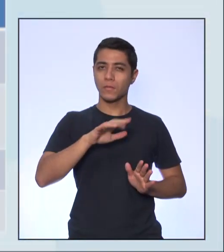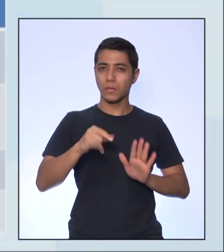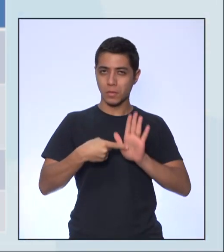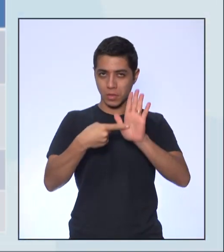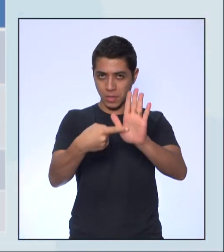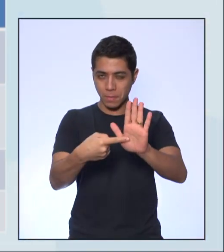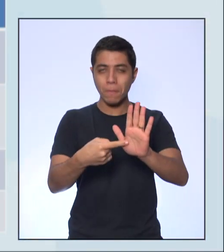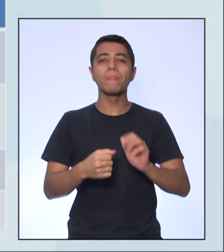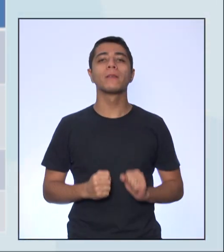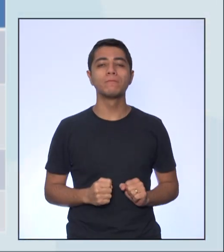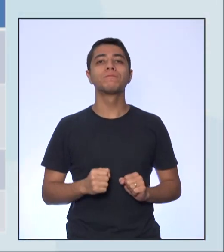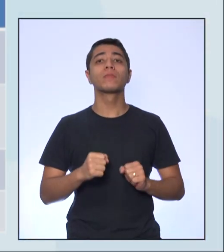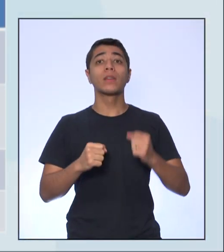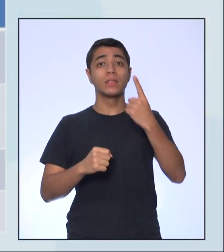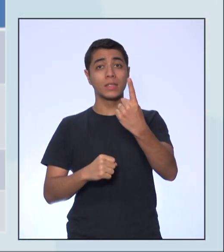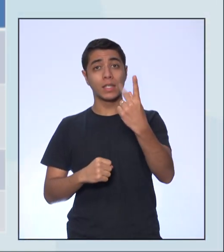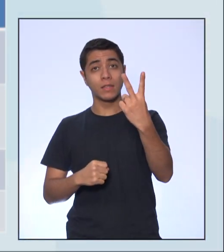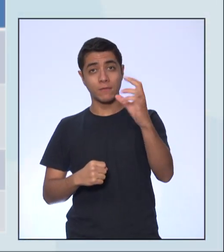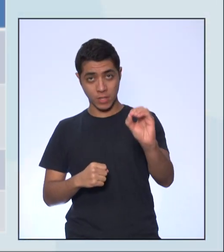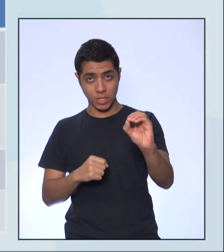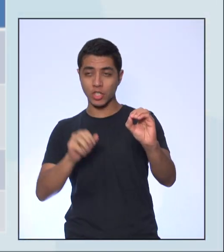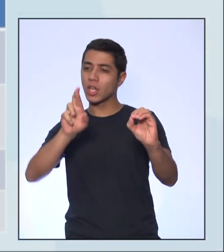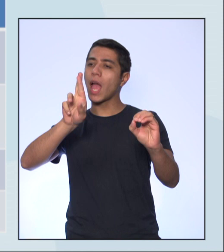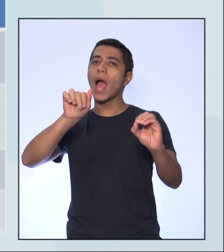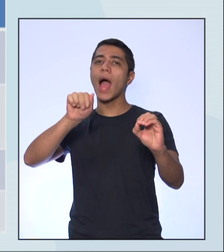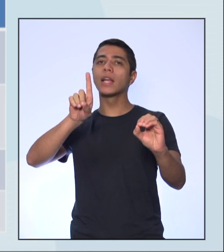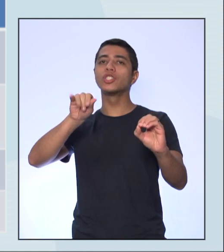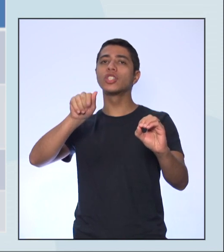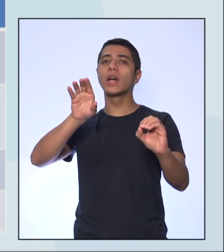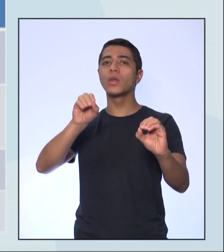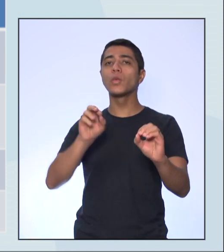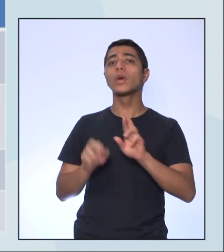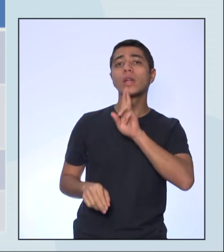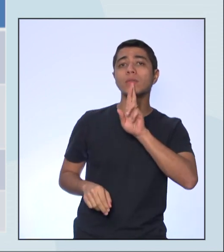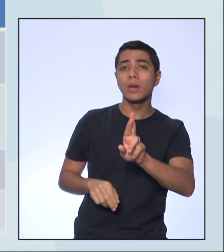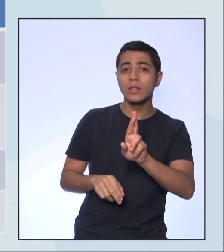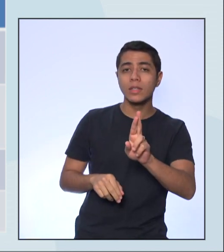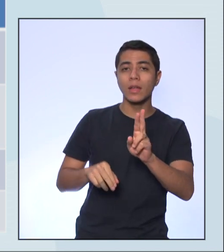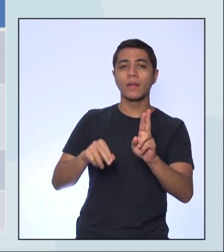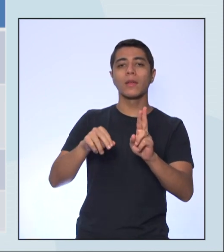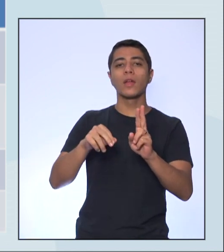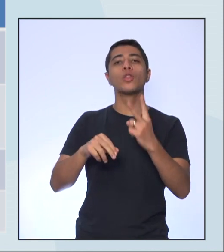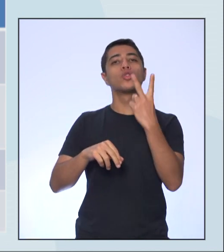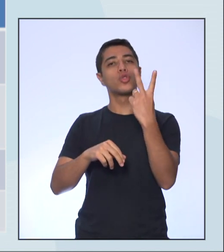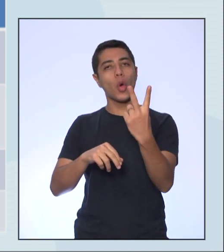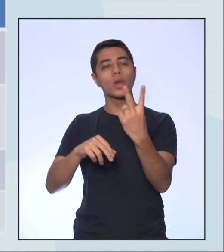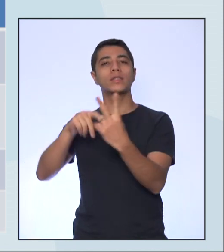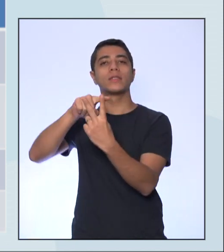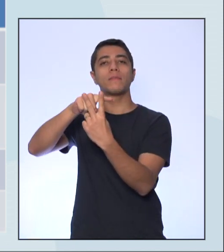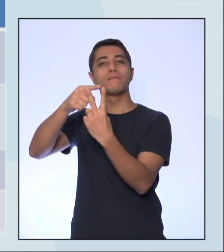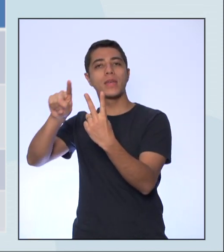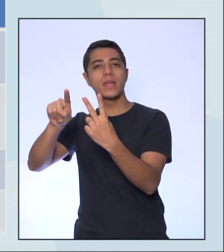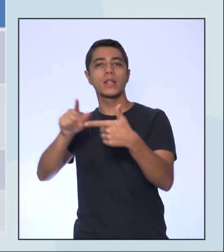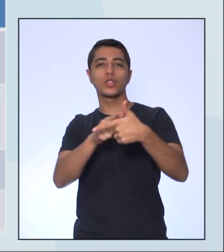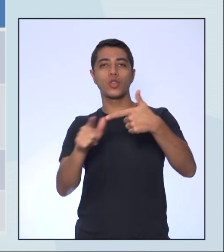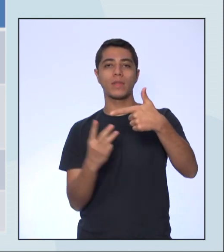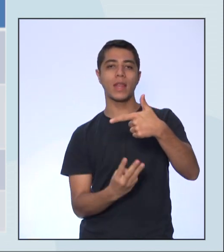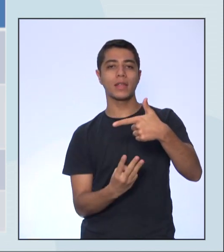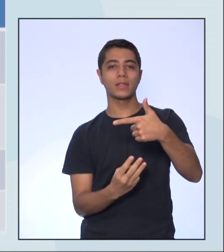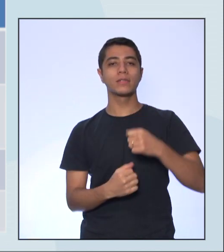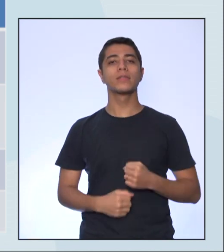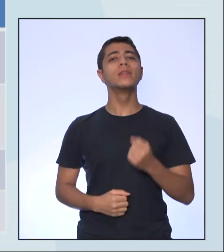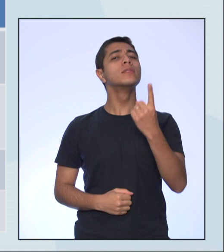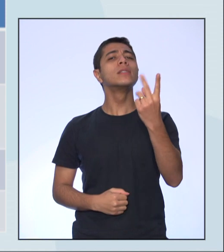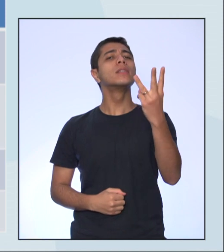120 é dois pi sobre 3 o radiando de 133 e sobre quatro o